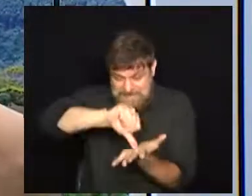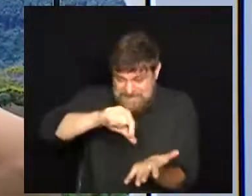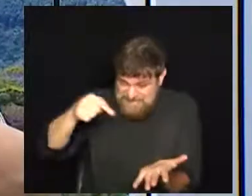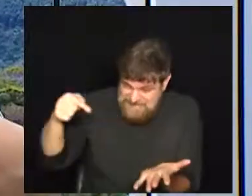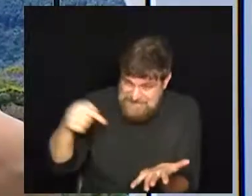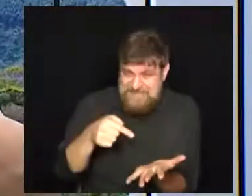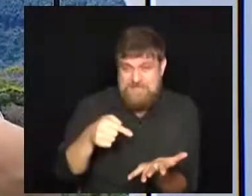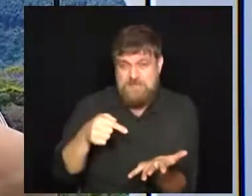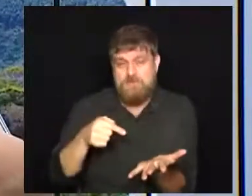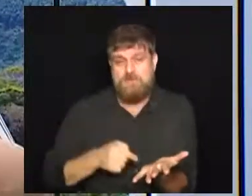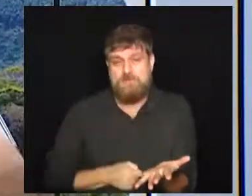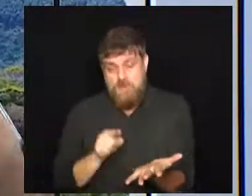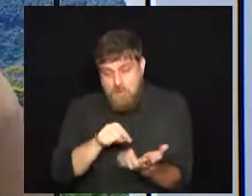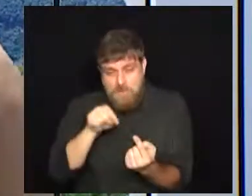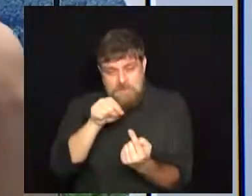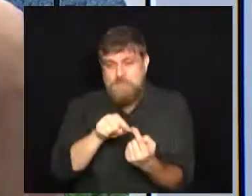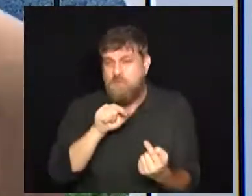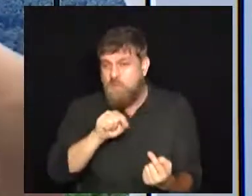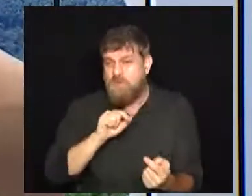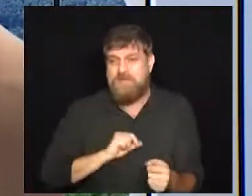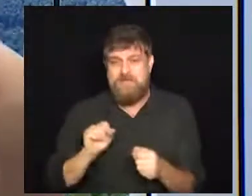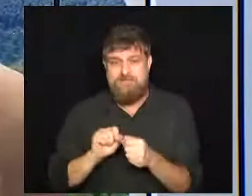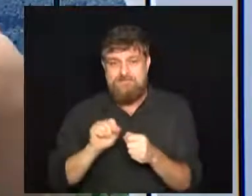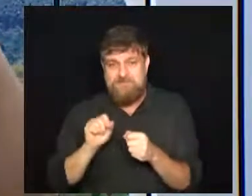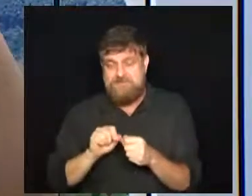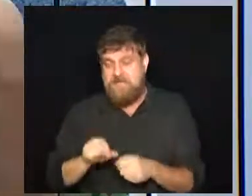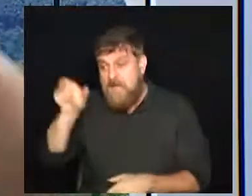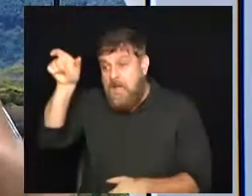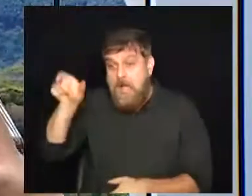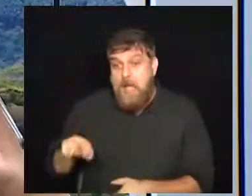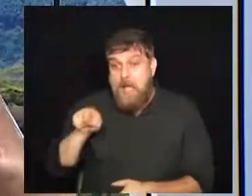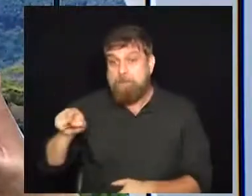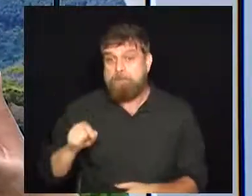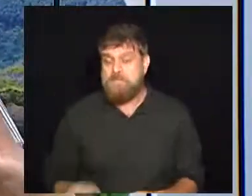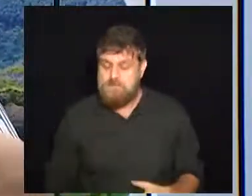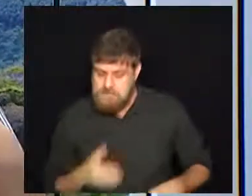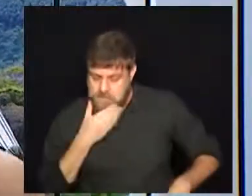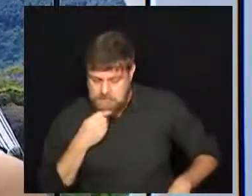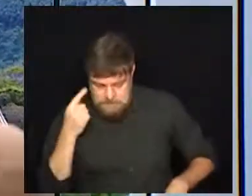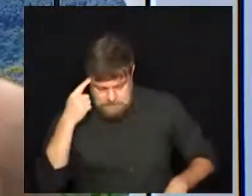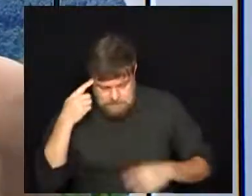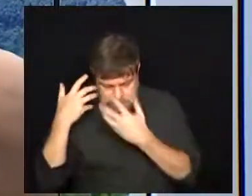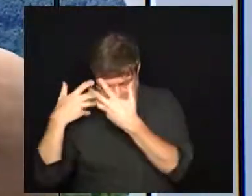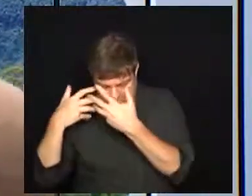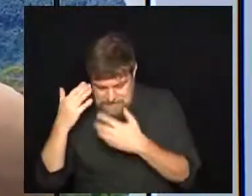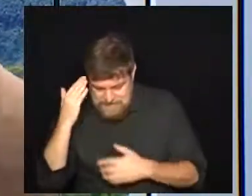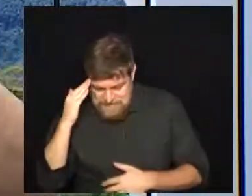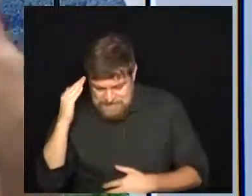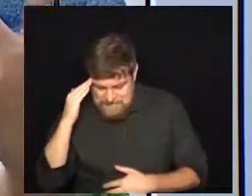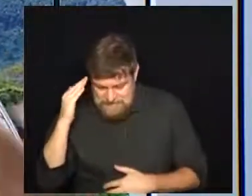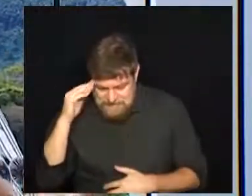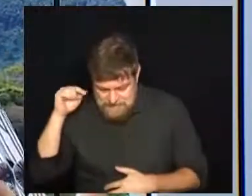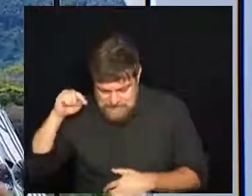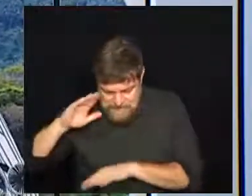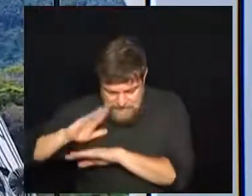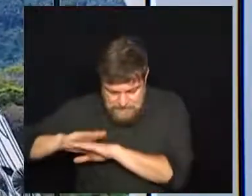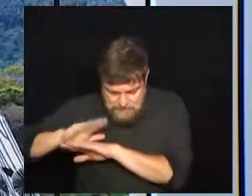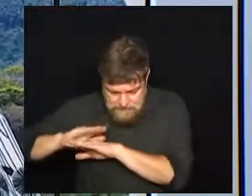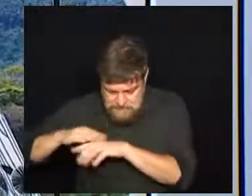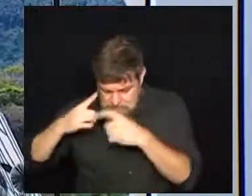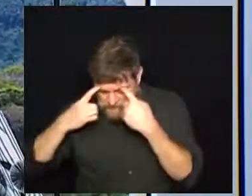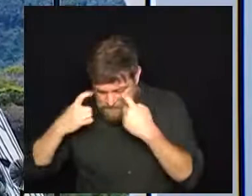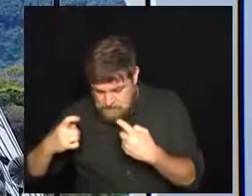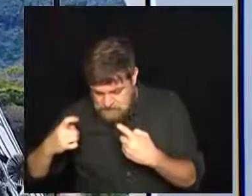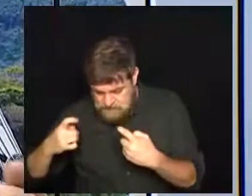vem simplesmente para reestruturar melhor esse homem, para ele entender a violência que ele pratica com aquela